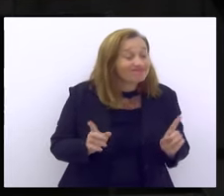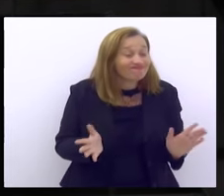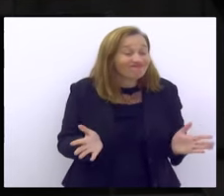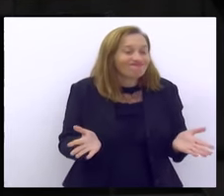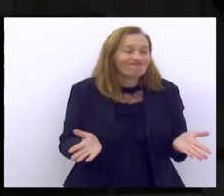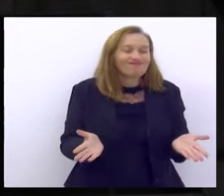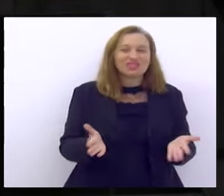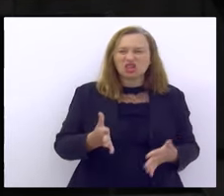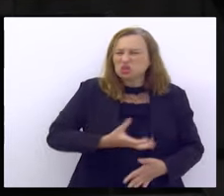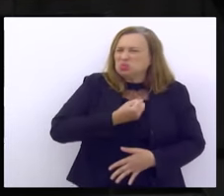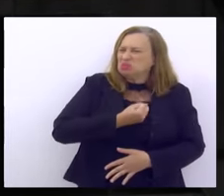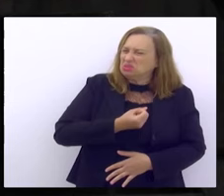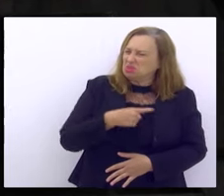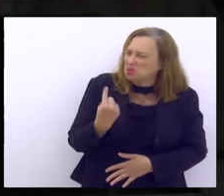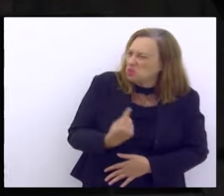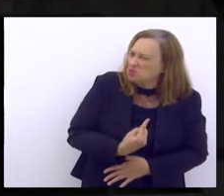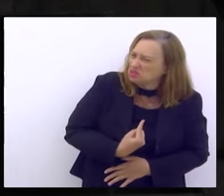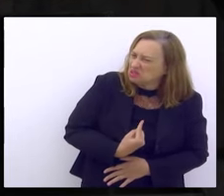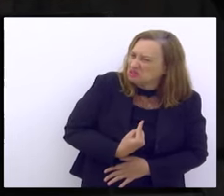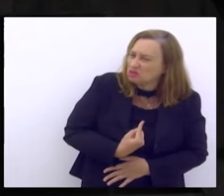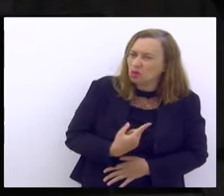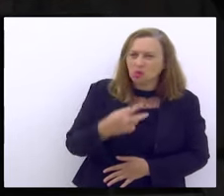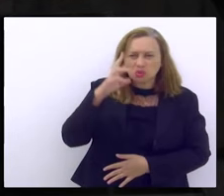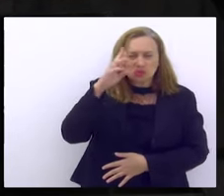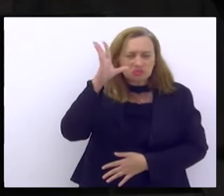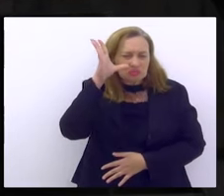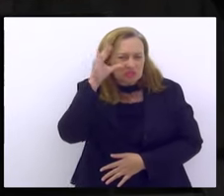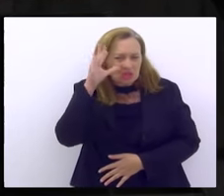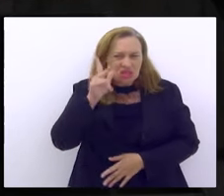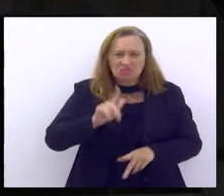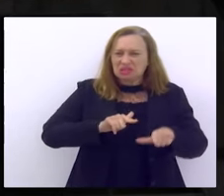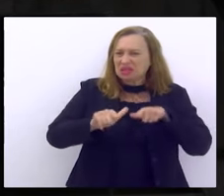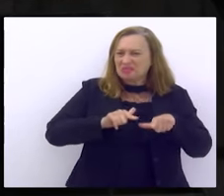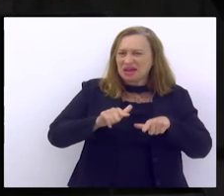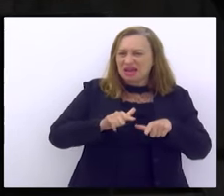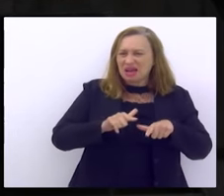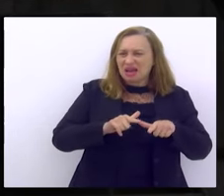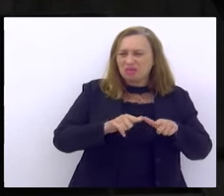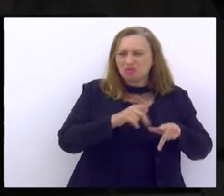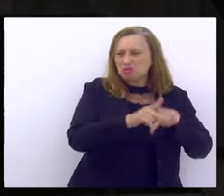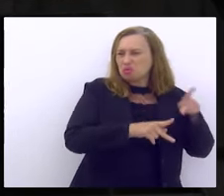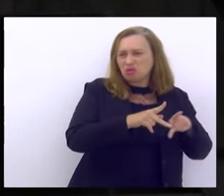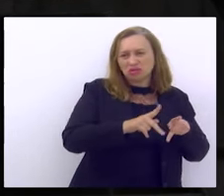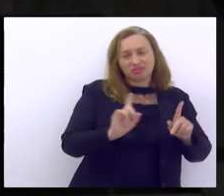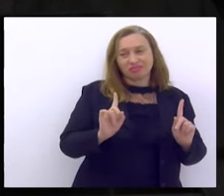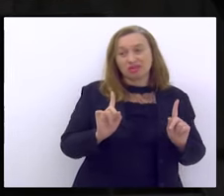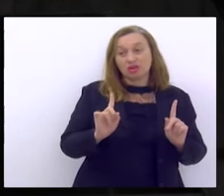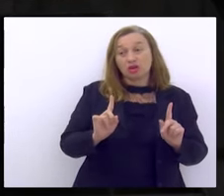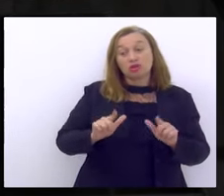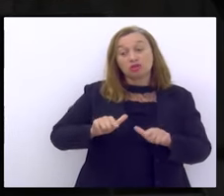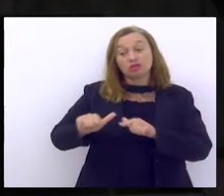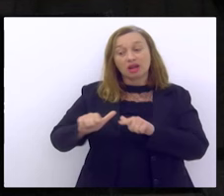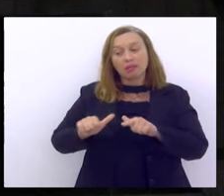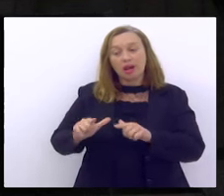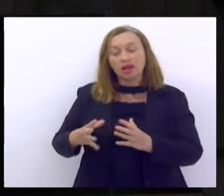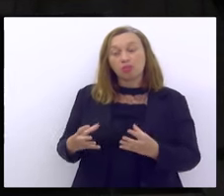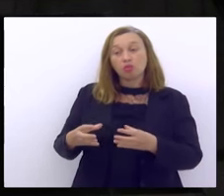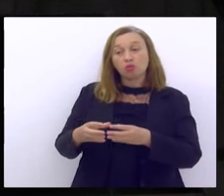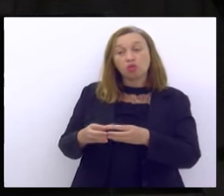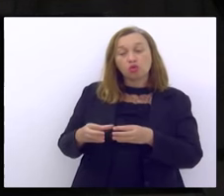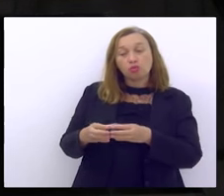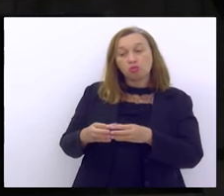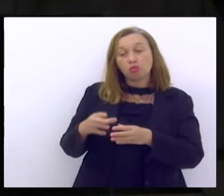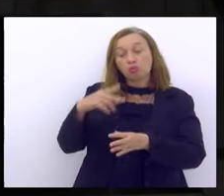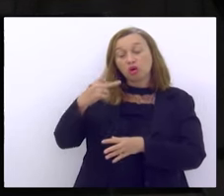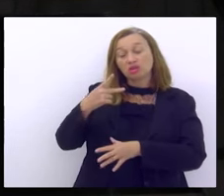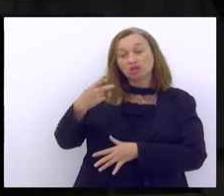não é surpresa para nós. O senhor não tem nenhum interesse em trabalhar em prol do povo. O senhor trabalha em prol do seu grupo político. Isso aí é